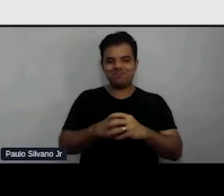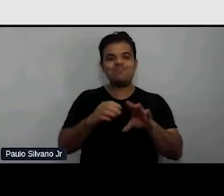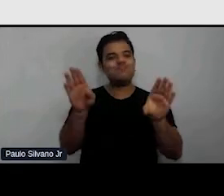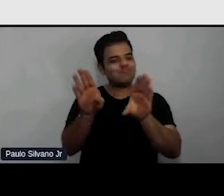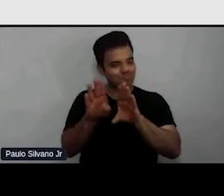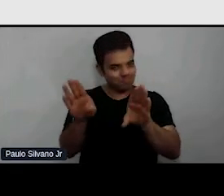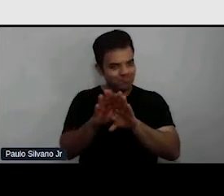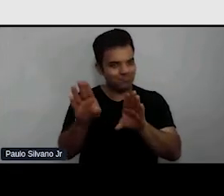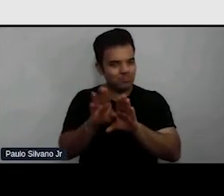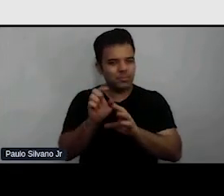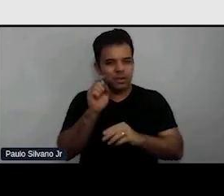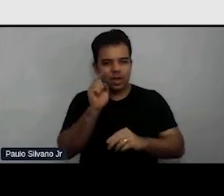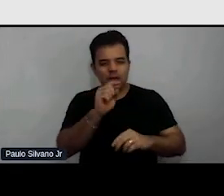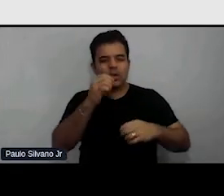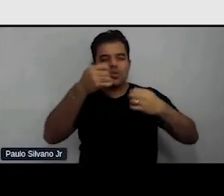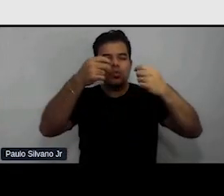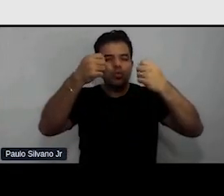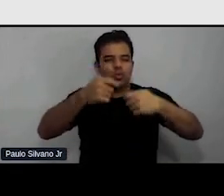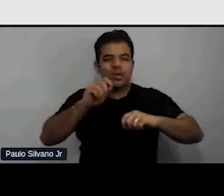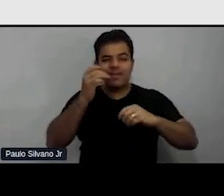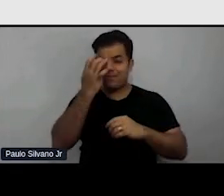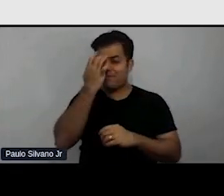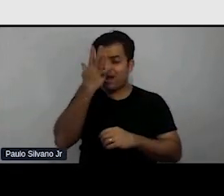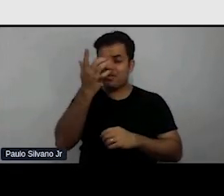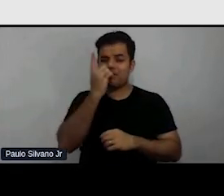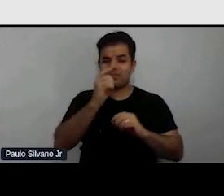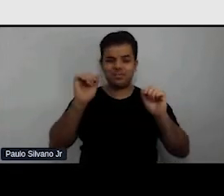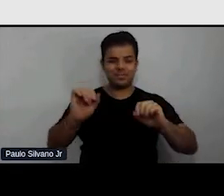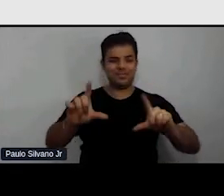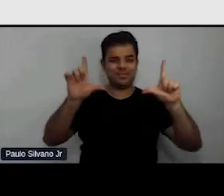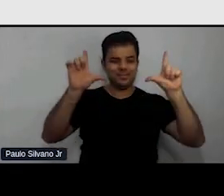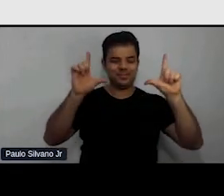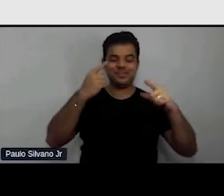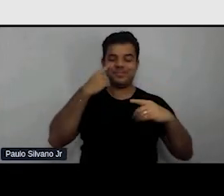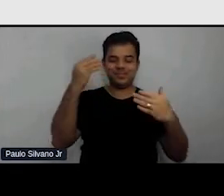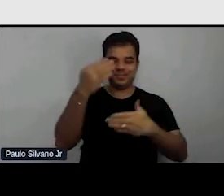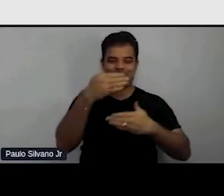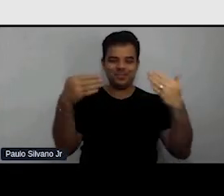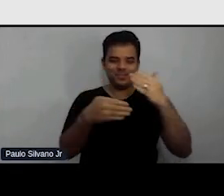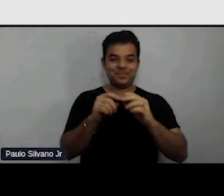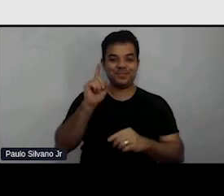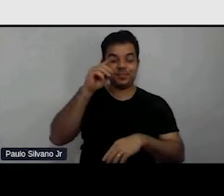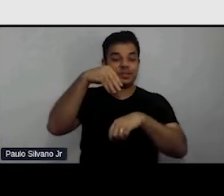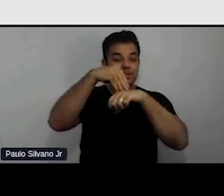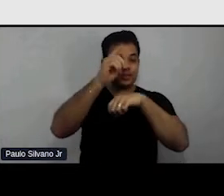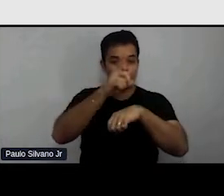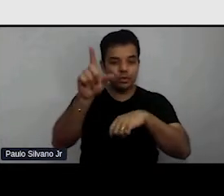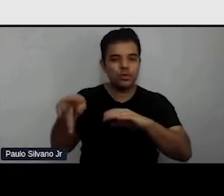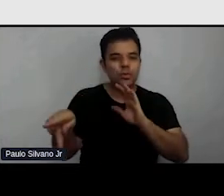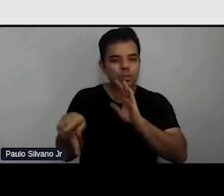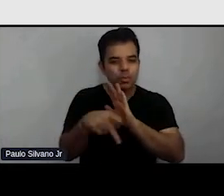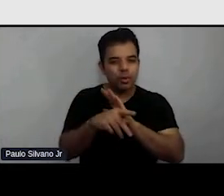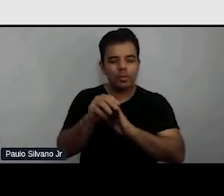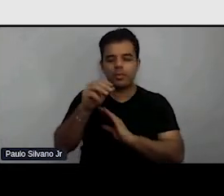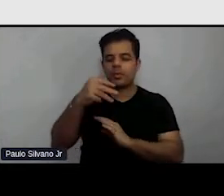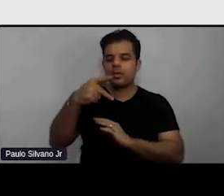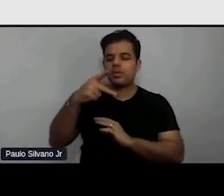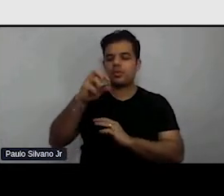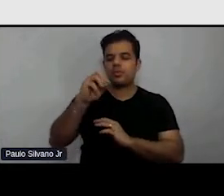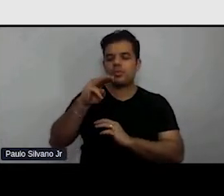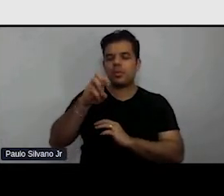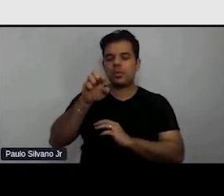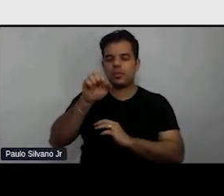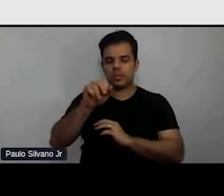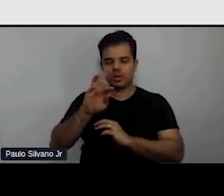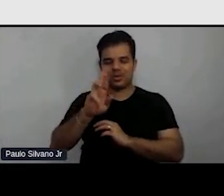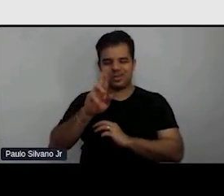Fica muito mais fácil para qualquer pessoa. Outra dica é utilizar texturas. No Power BI não tem essa função, mas eu